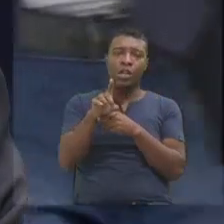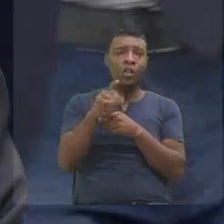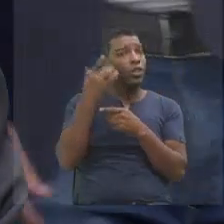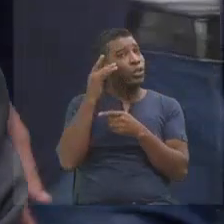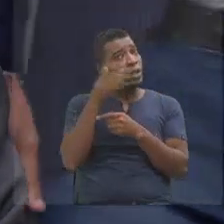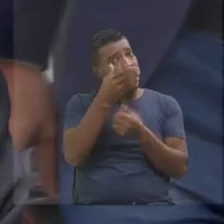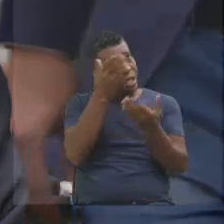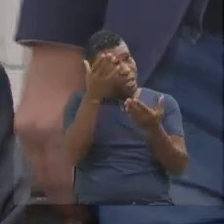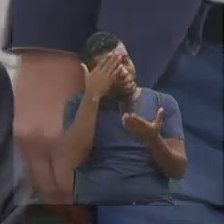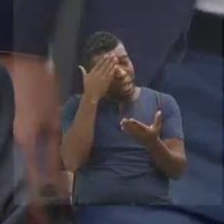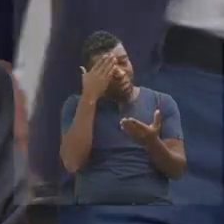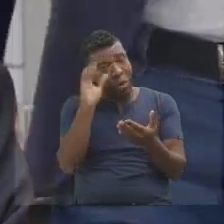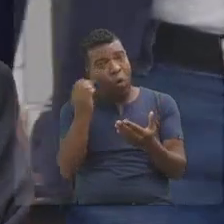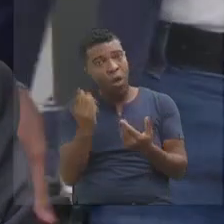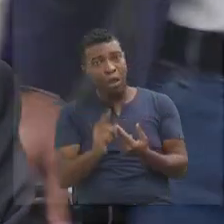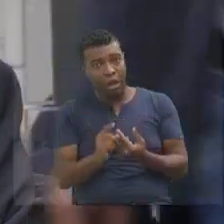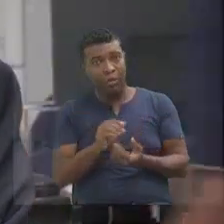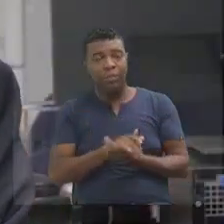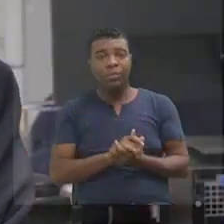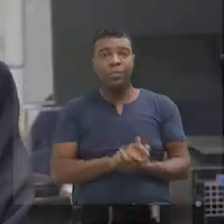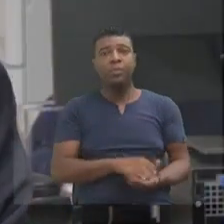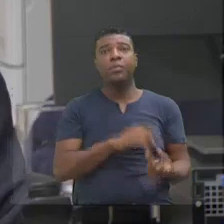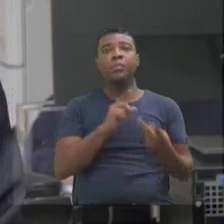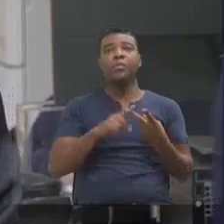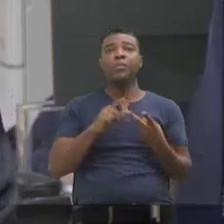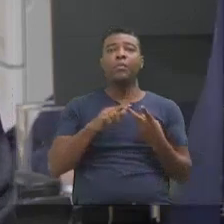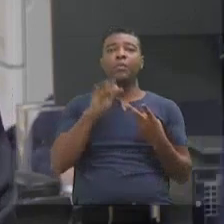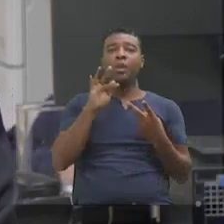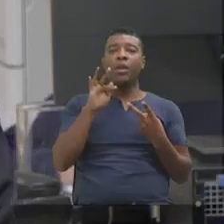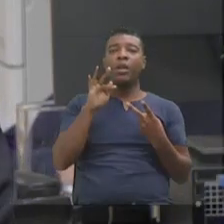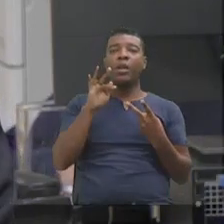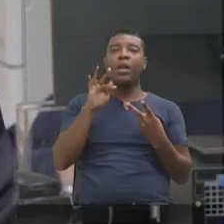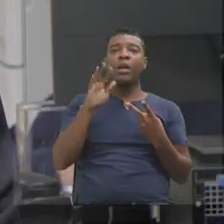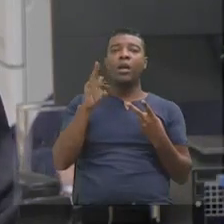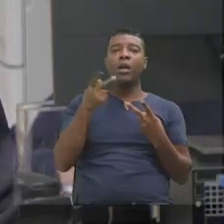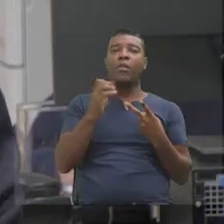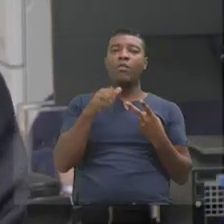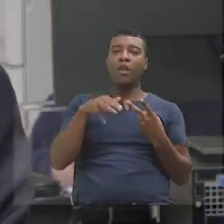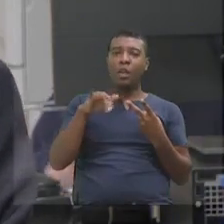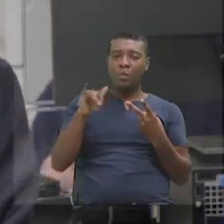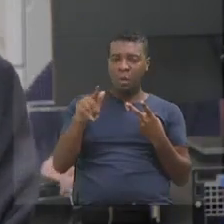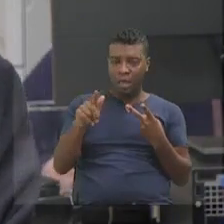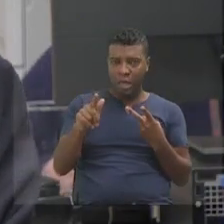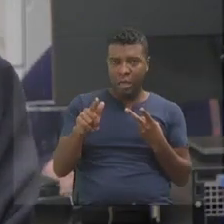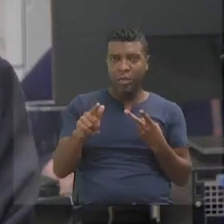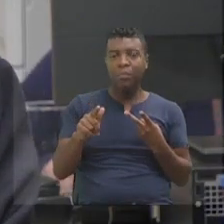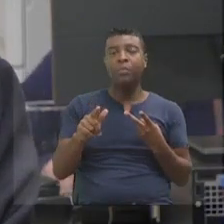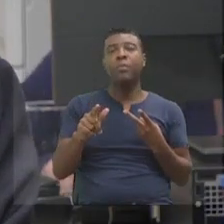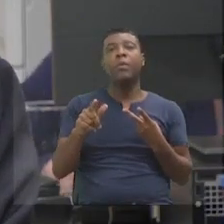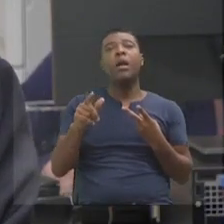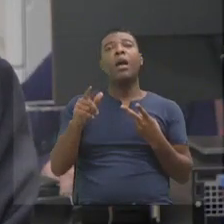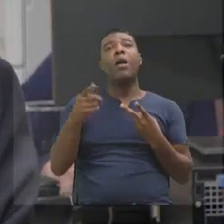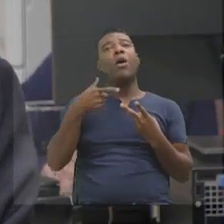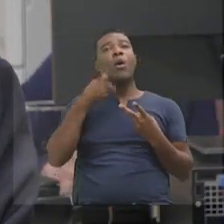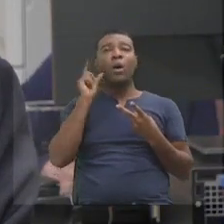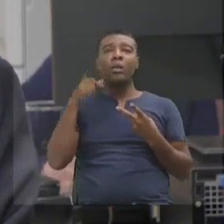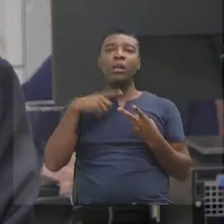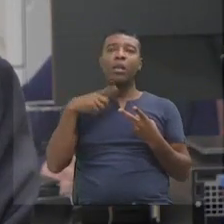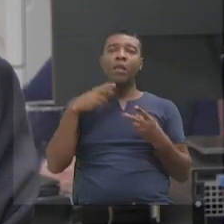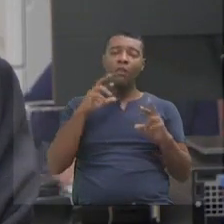Excelência em relação a femig Ontem nós tivemos a reunião onde eu fui esse interlocutor